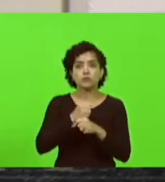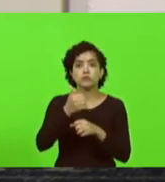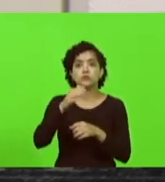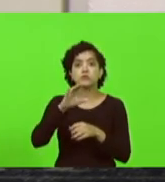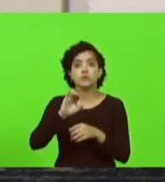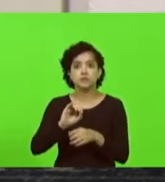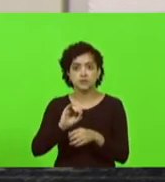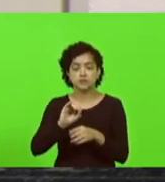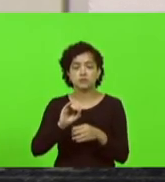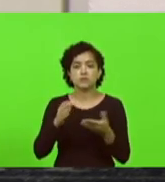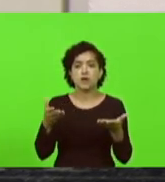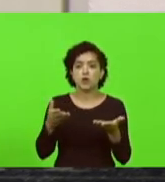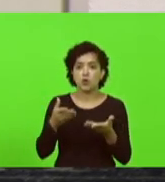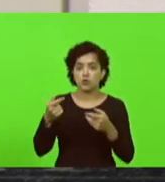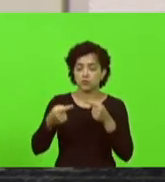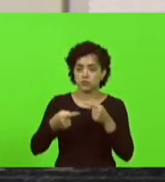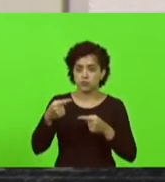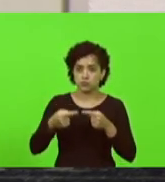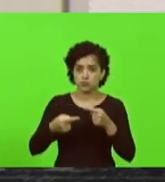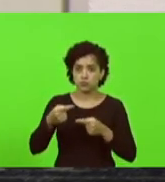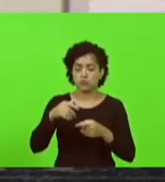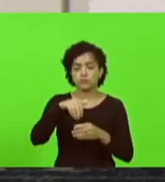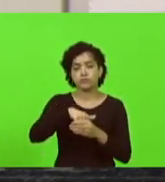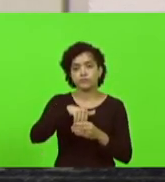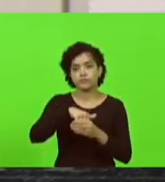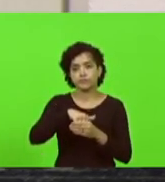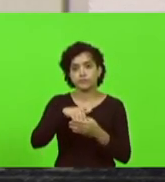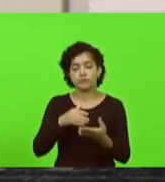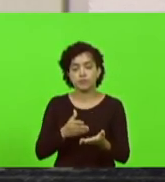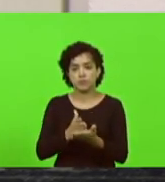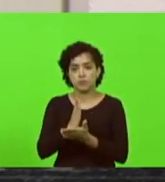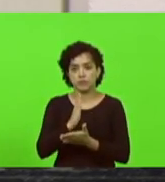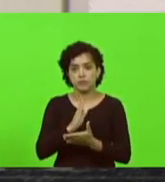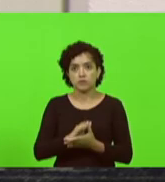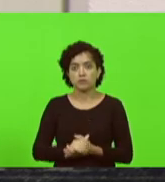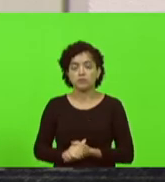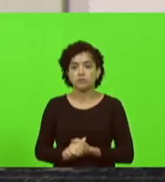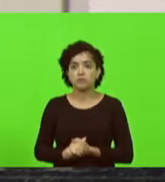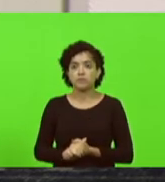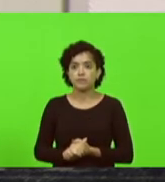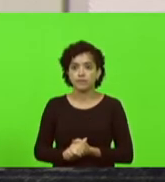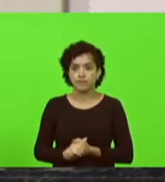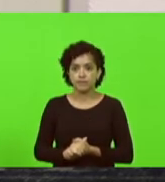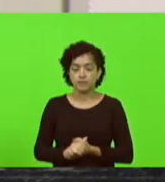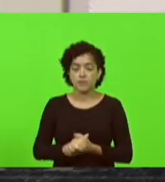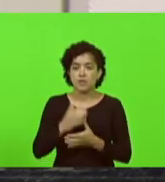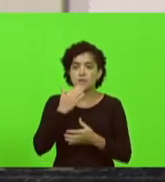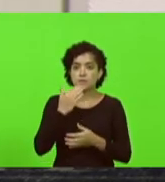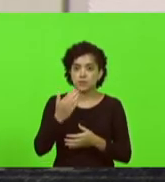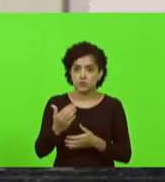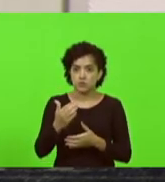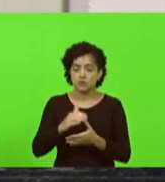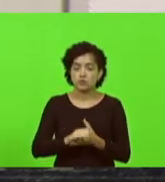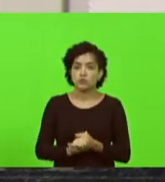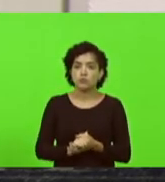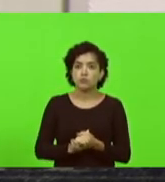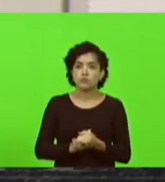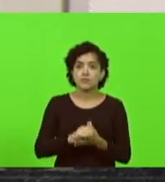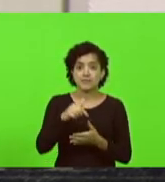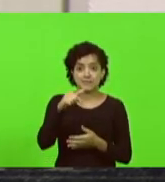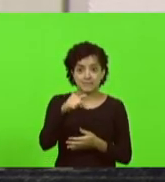Em discussão, em votação, aprovado. Pedido de informação número